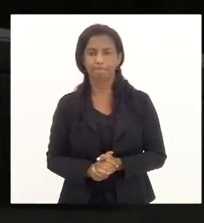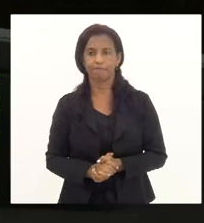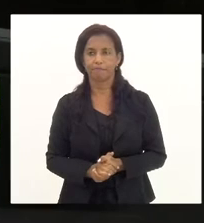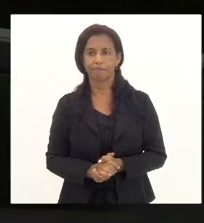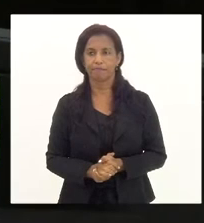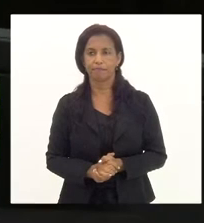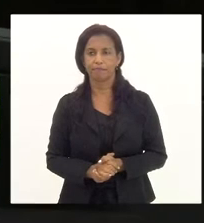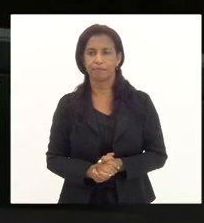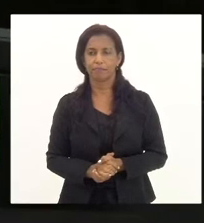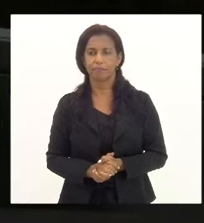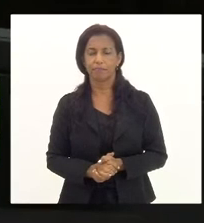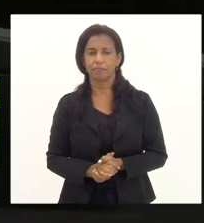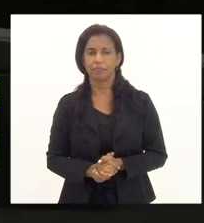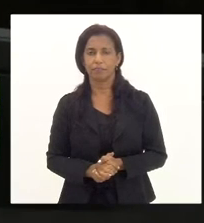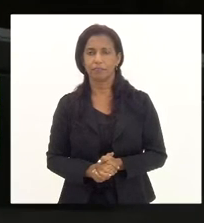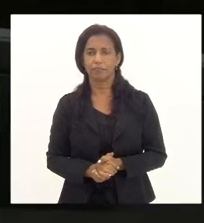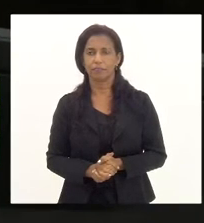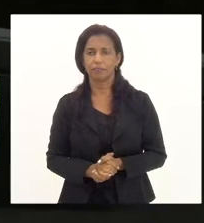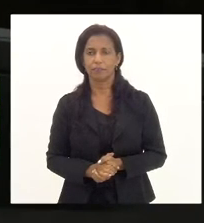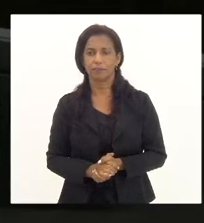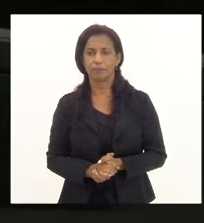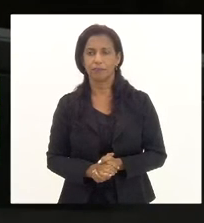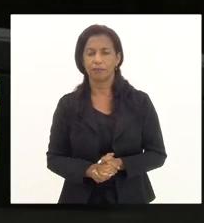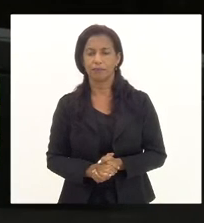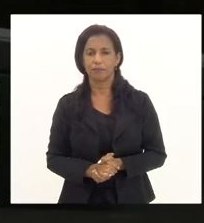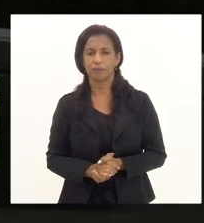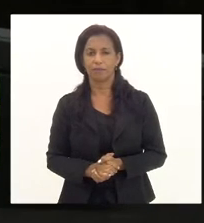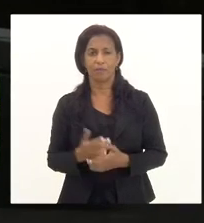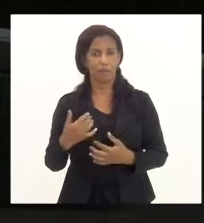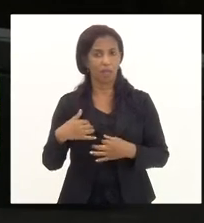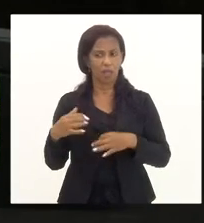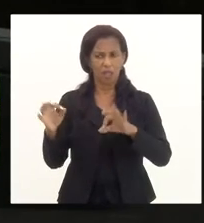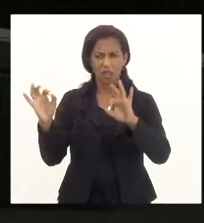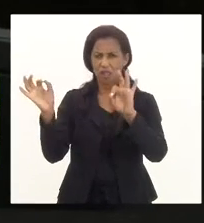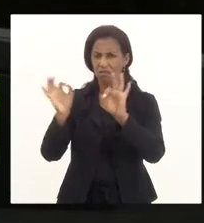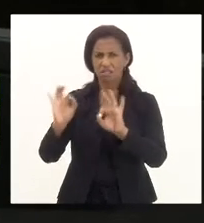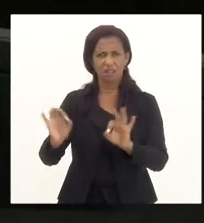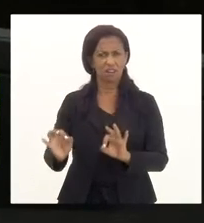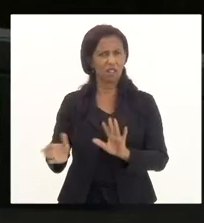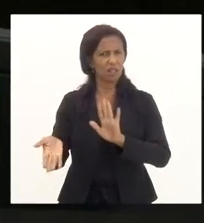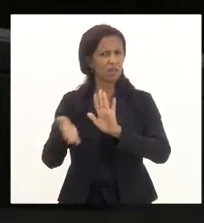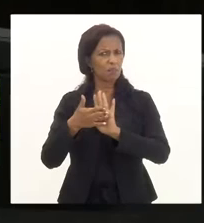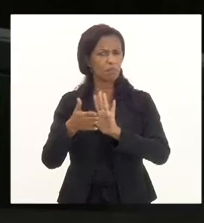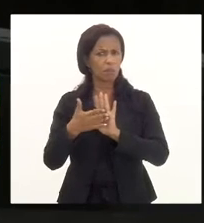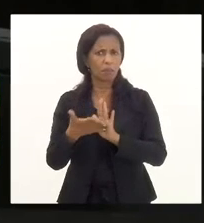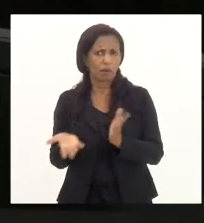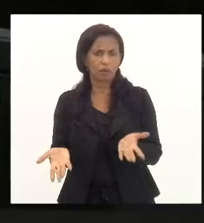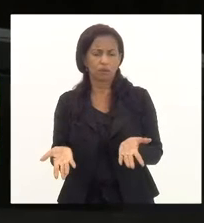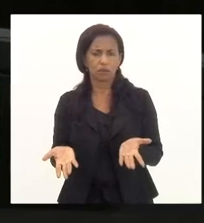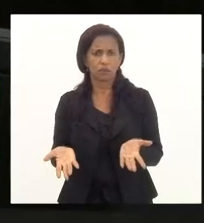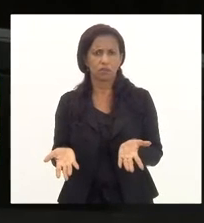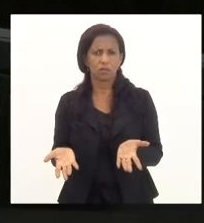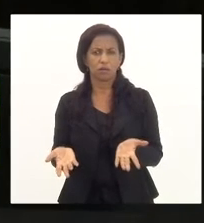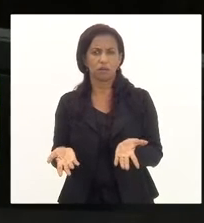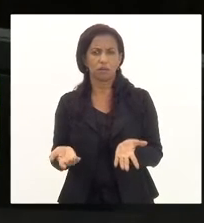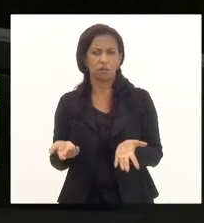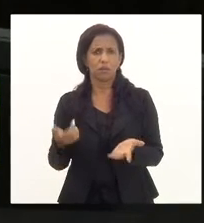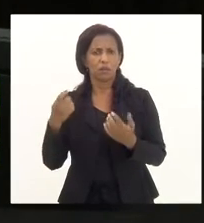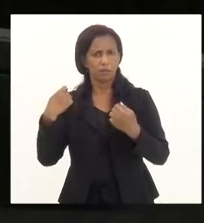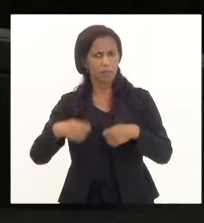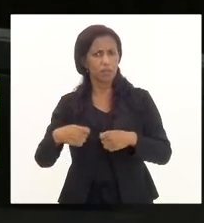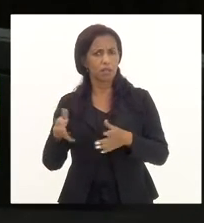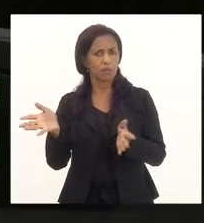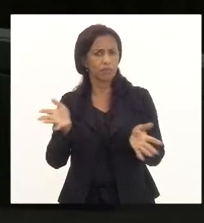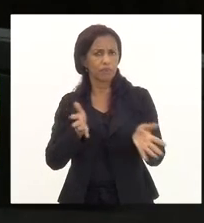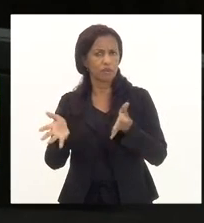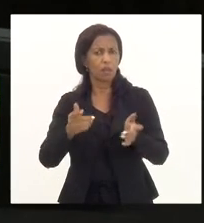do Tesouro o ninguém aqui tá propondo o contrário tem que se flexibilidade essa